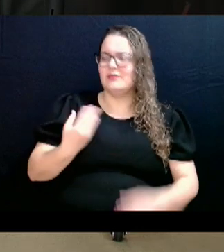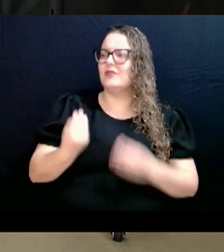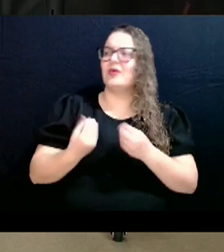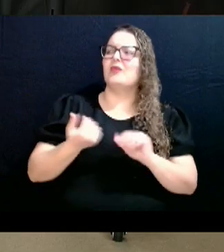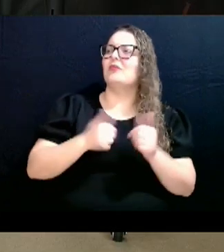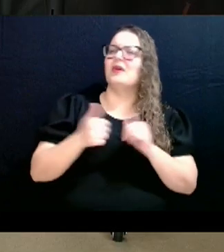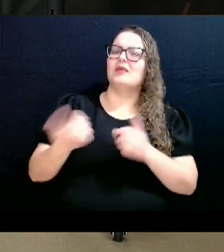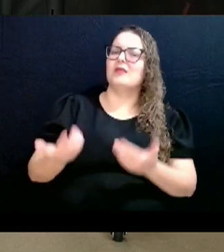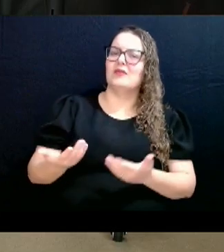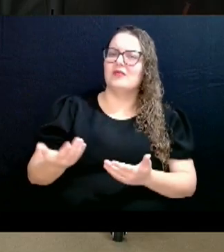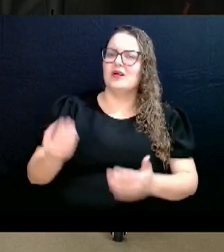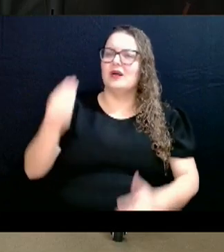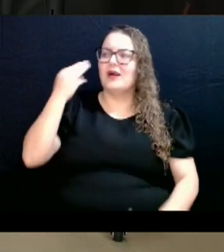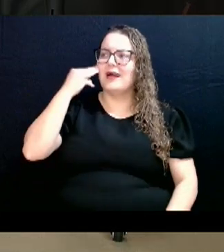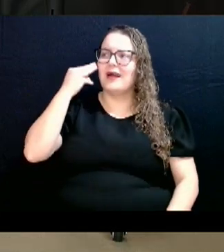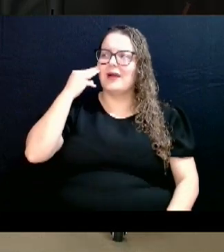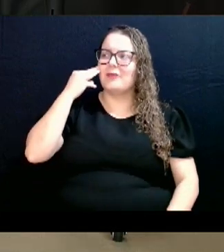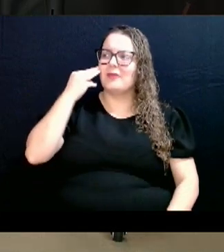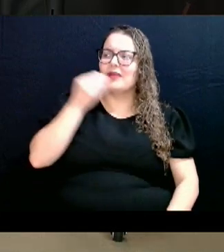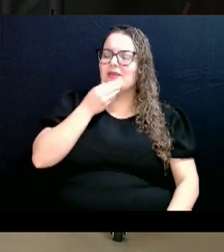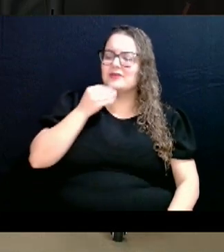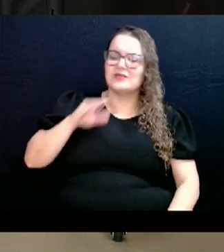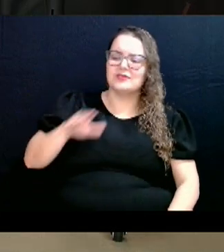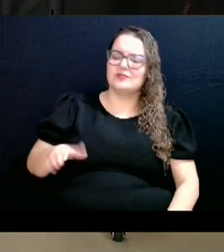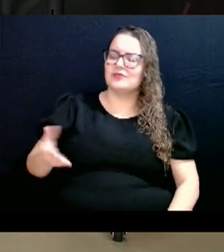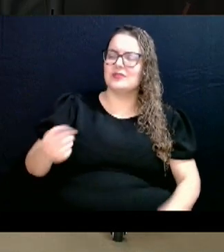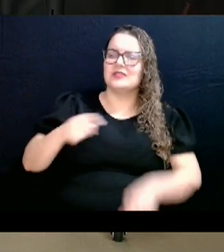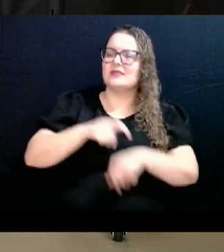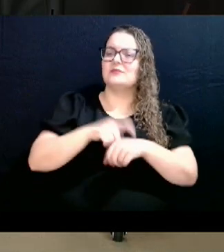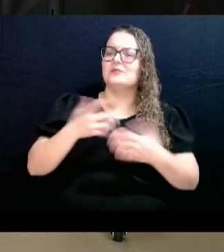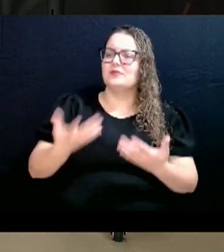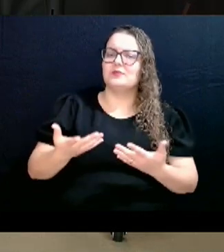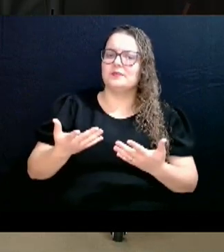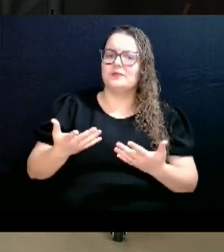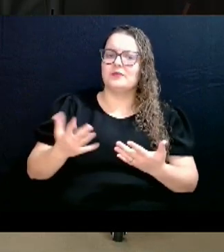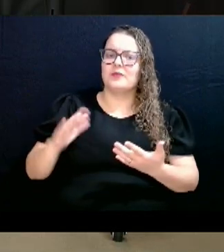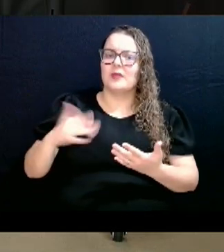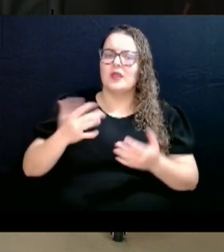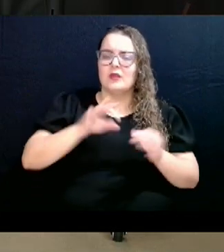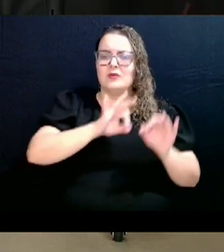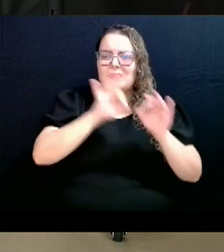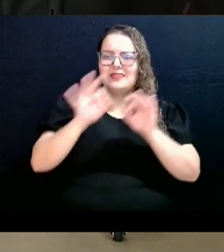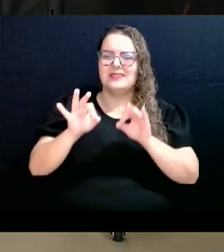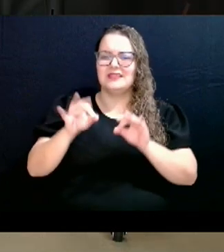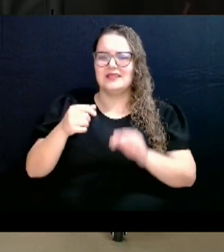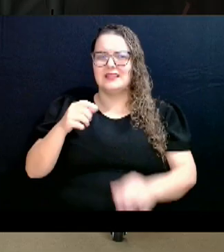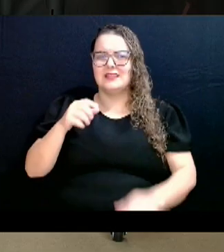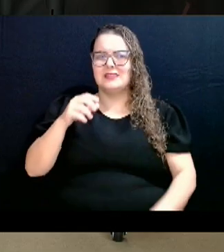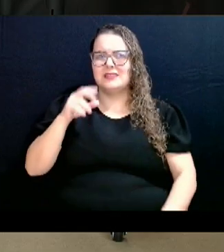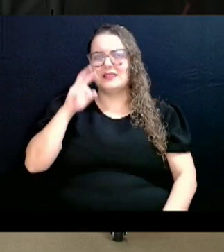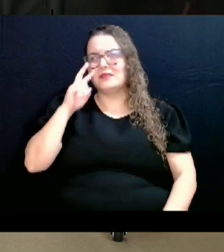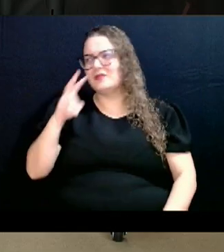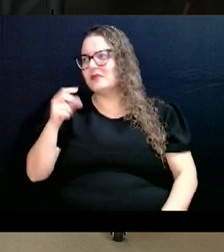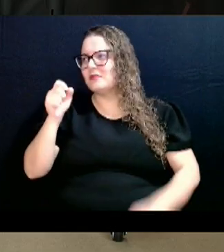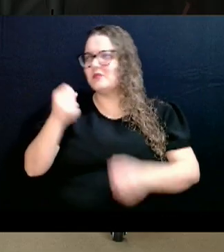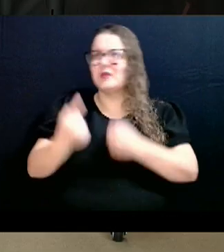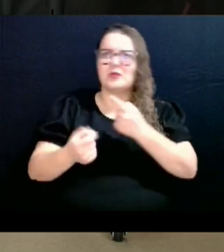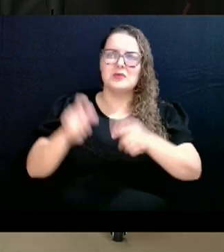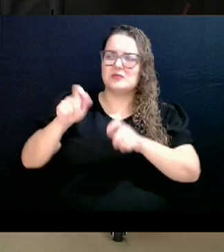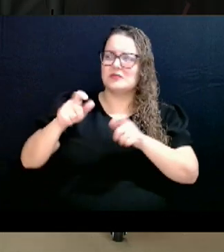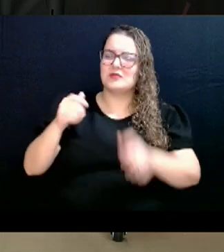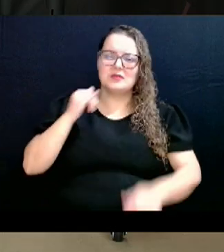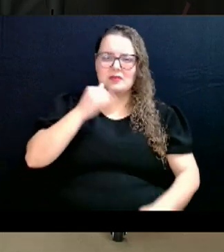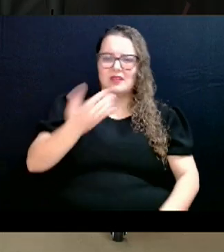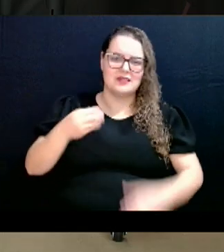desse menino nesse momento? E quando ele assiste, será que ele vê? Será que alguém fala? Com certeza, dentro de casa,